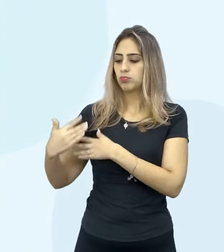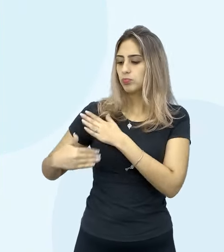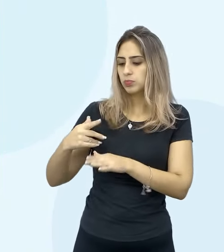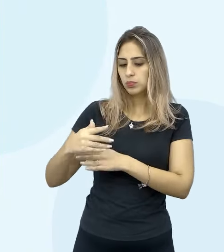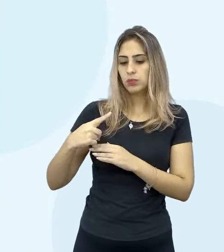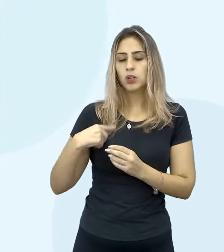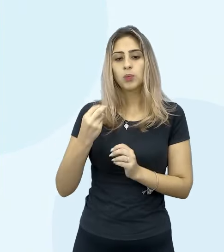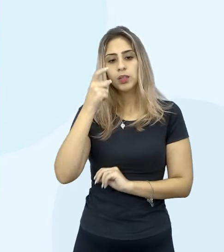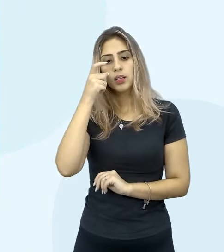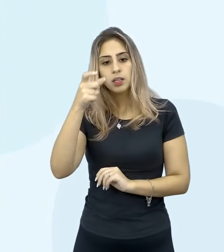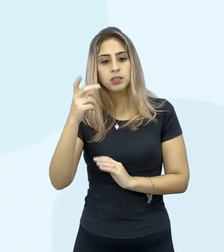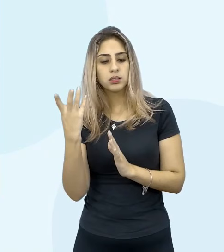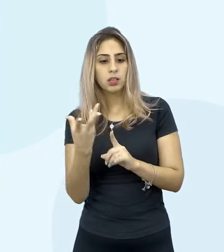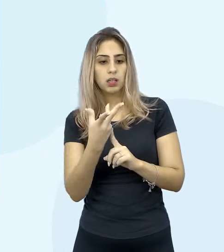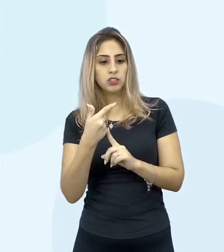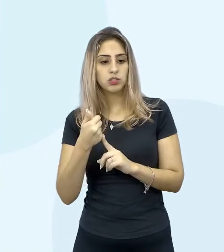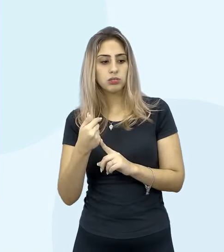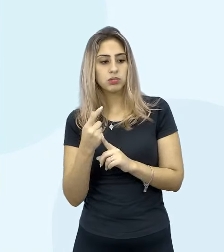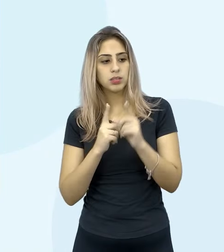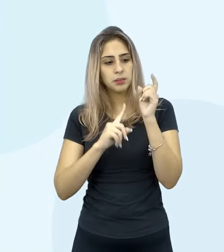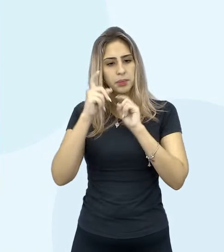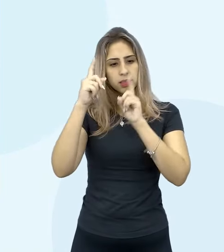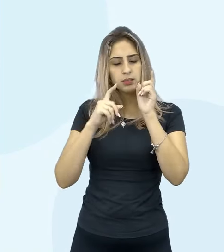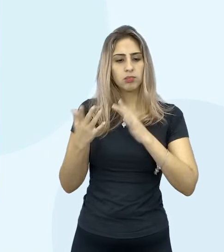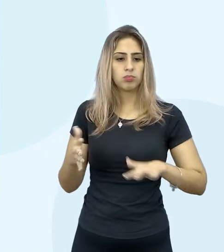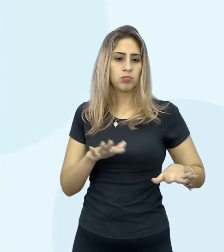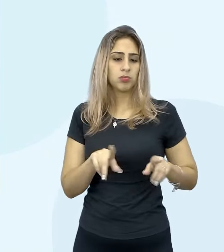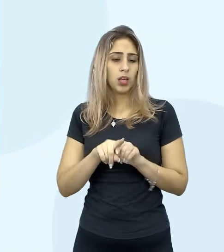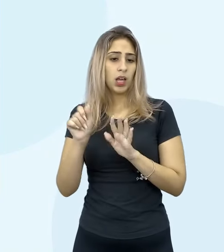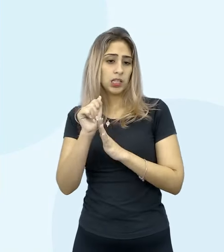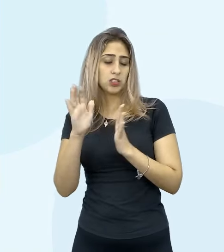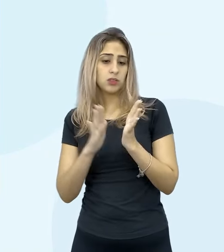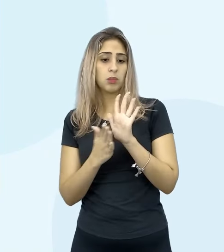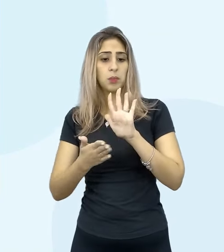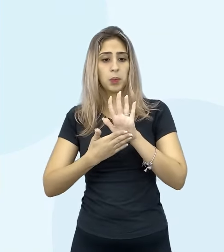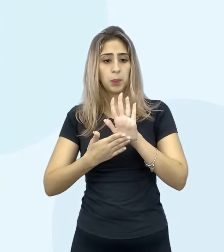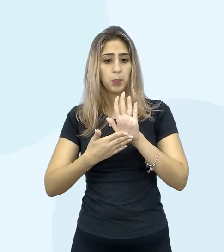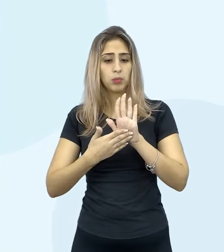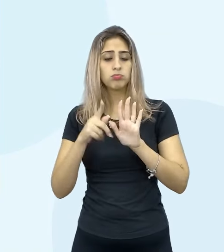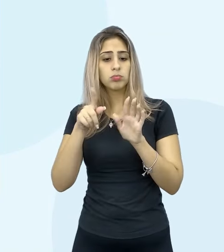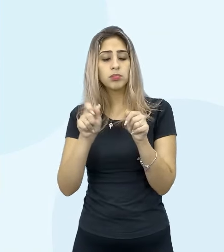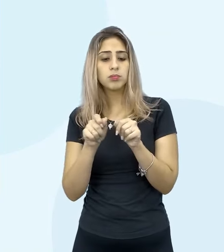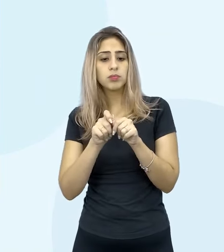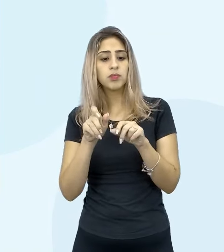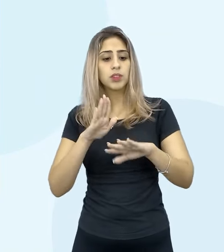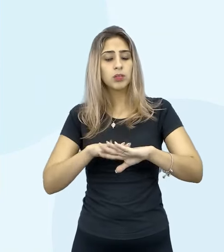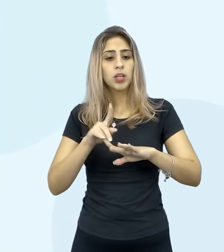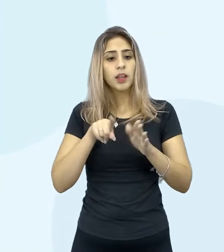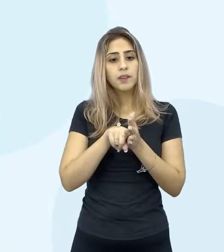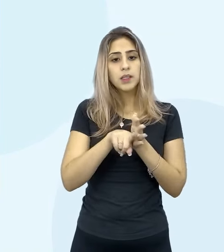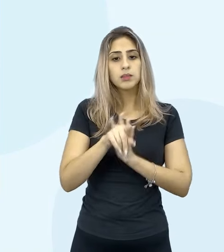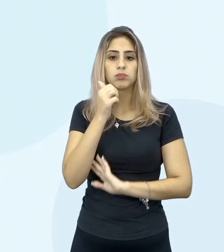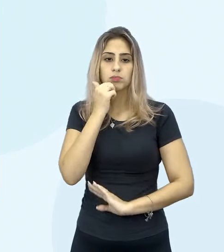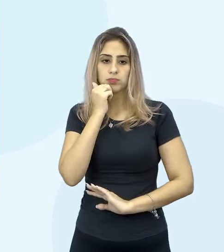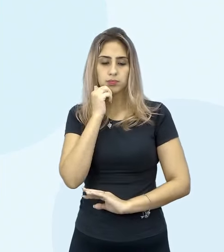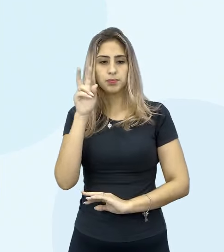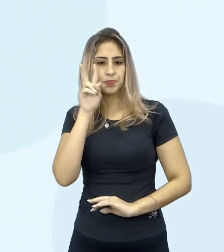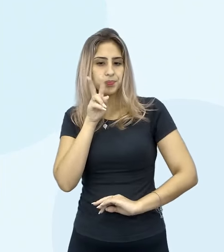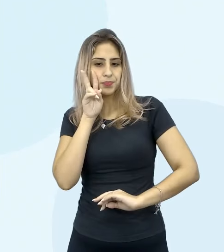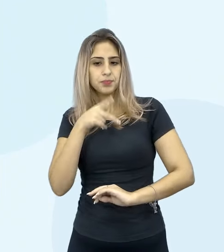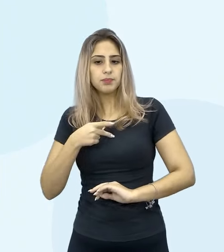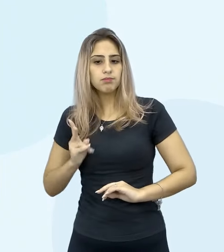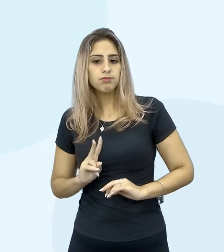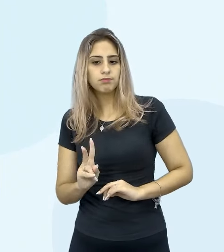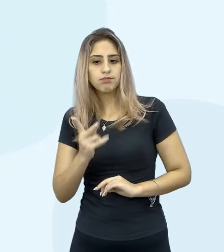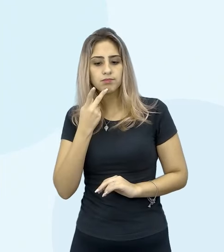interesse artístico, expressões e movimentos. A atividade proposta aqui será contemplada na investigação científica. Lembra que a gente está